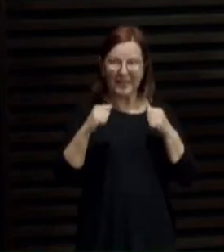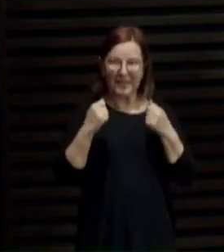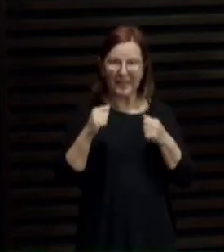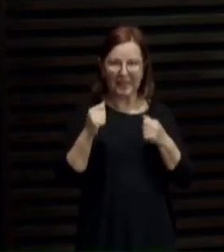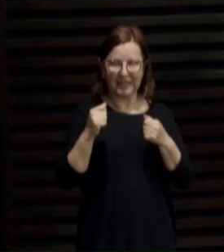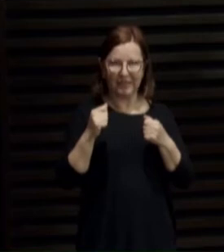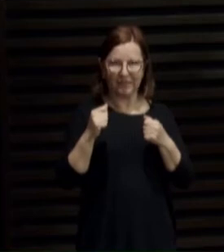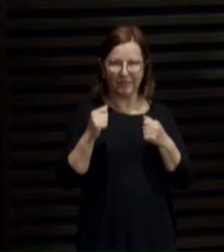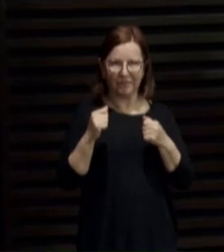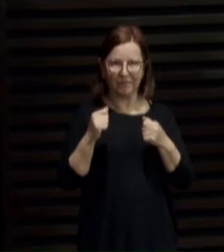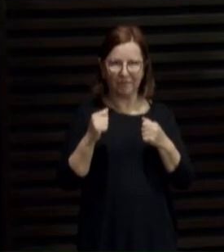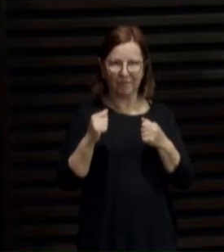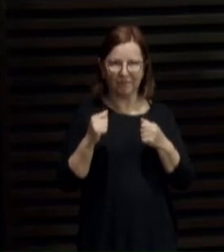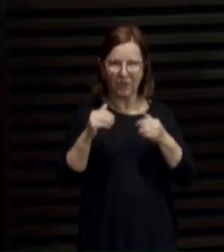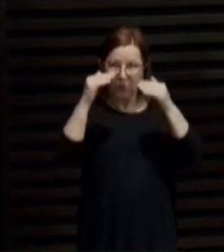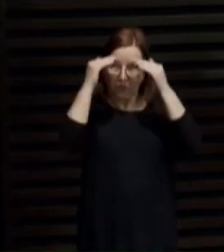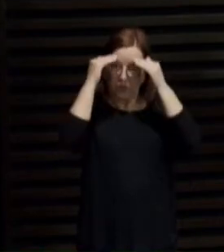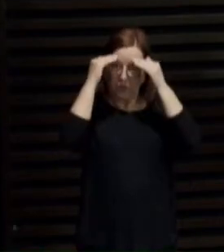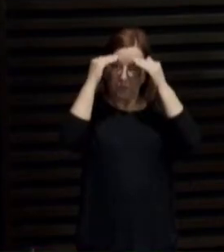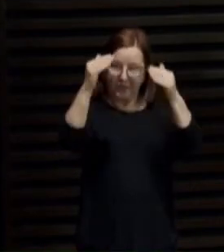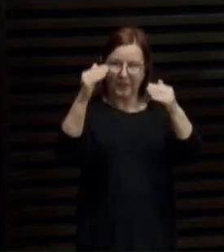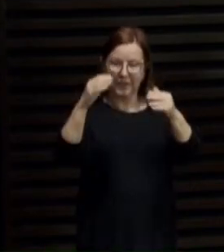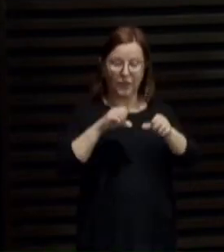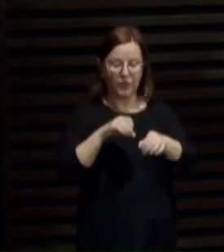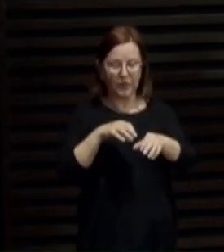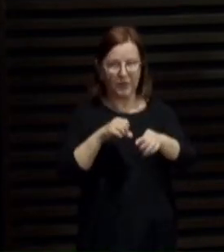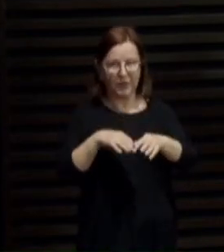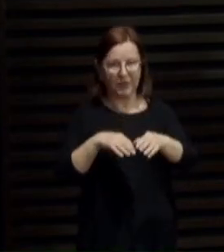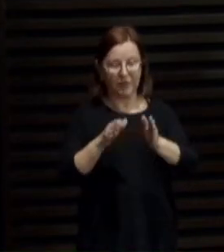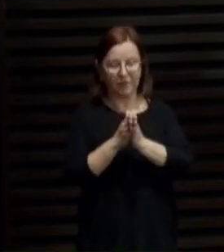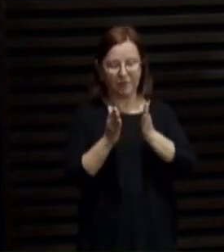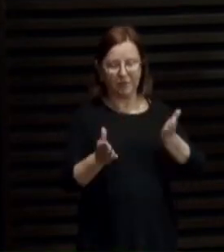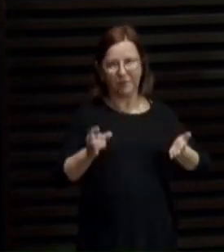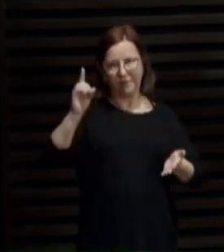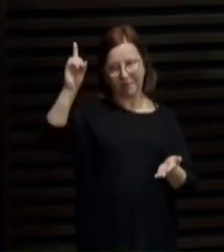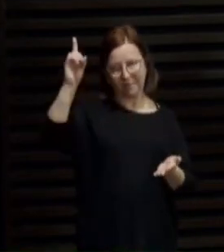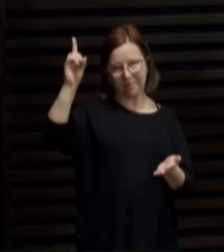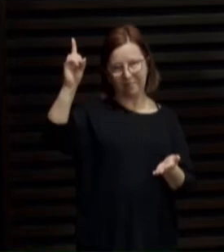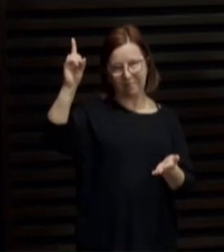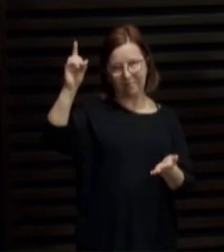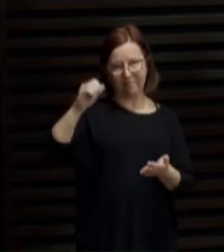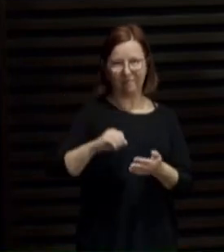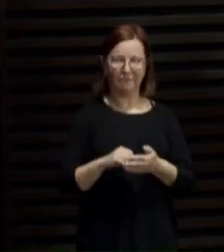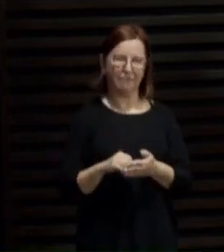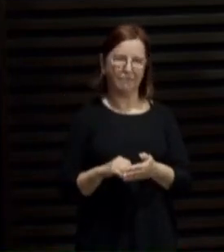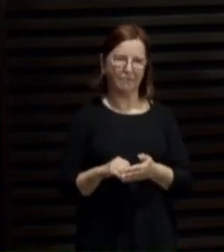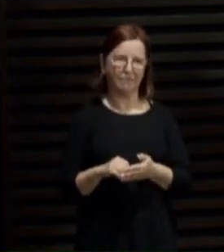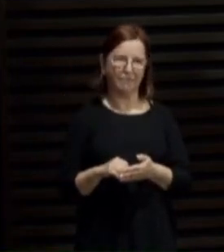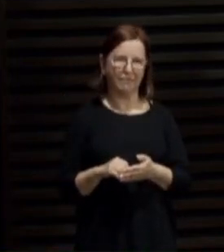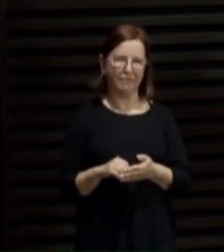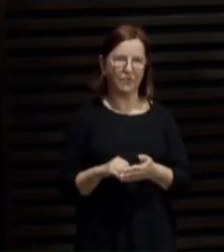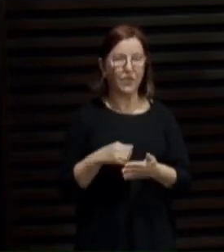subordinada à disciplina das Escrituras. E a Bíblia é o leito da correção.